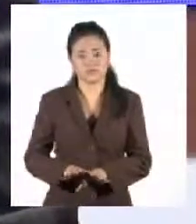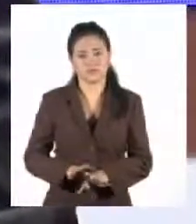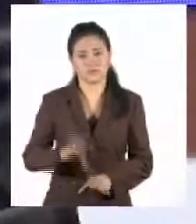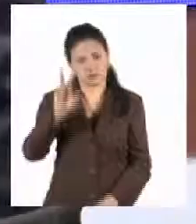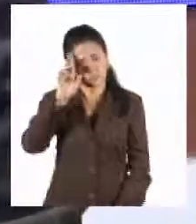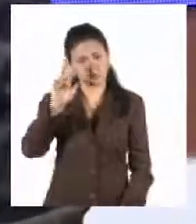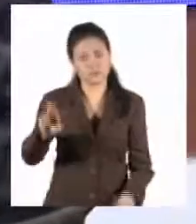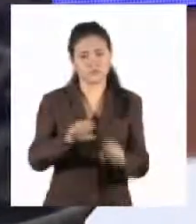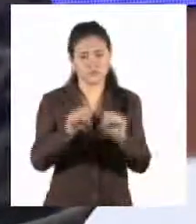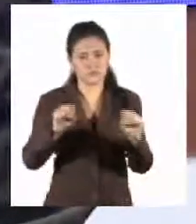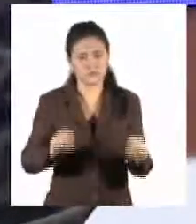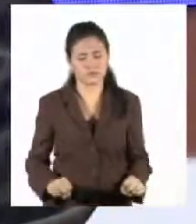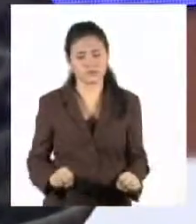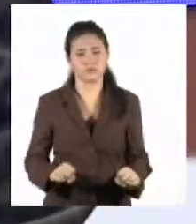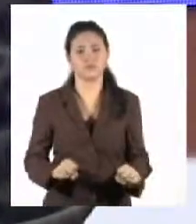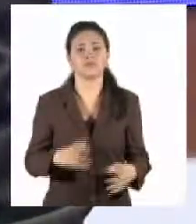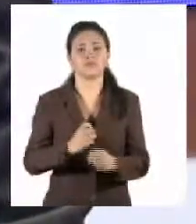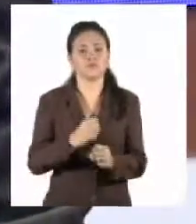Soares de Vasconcelos,